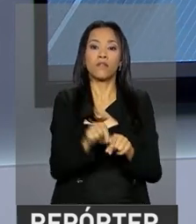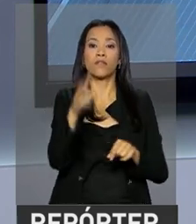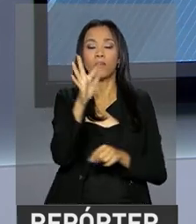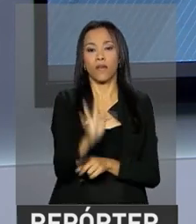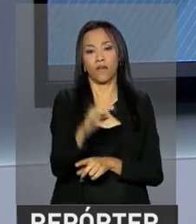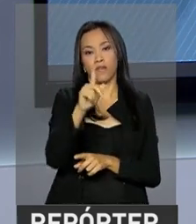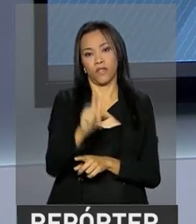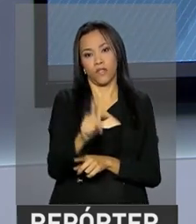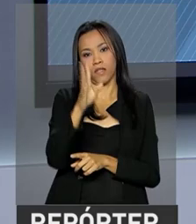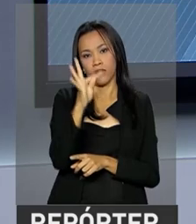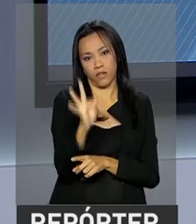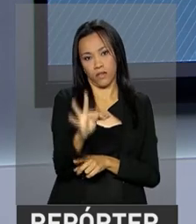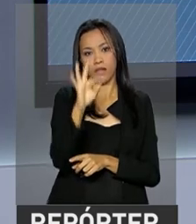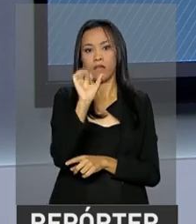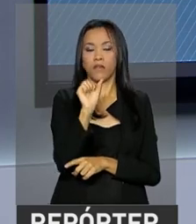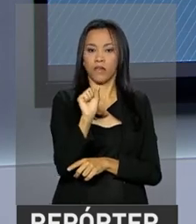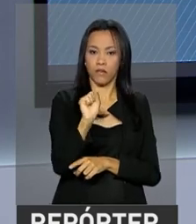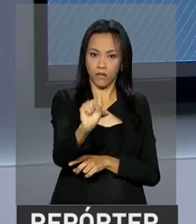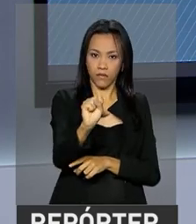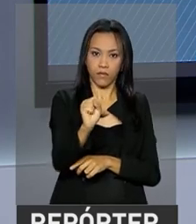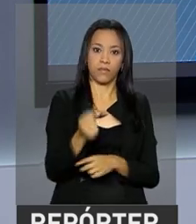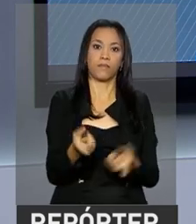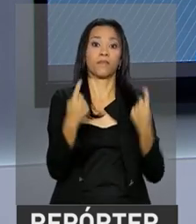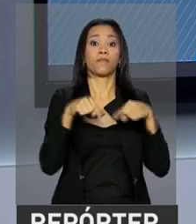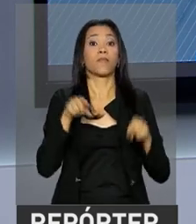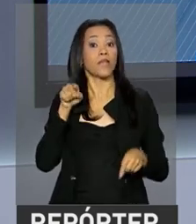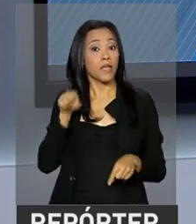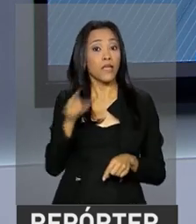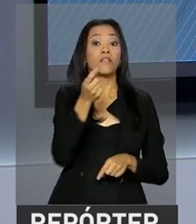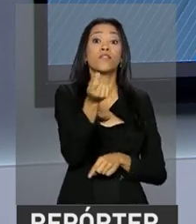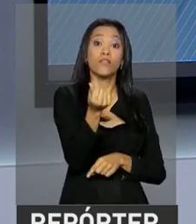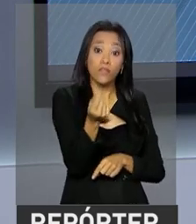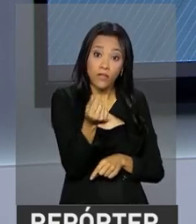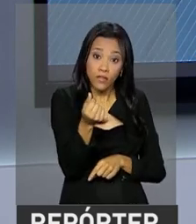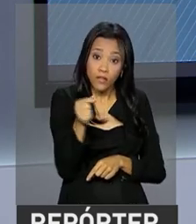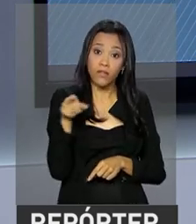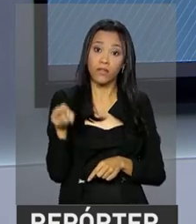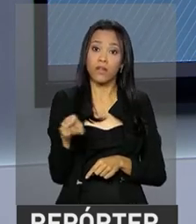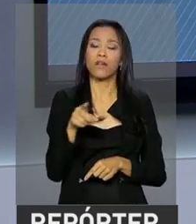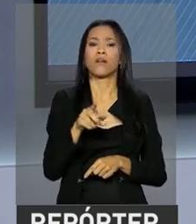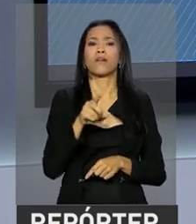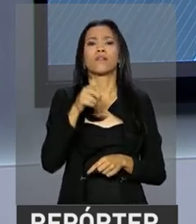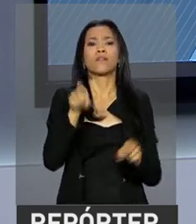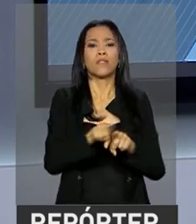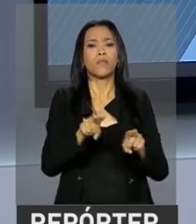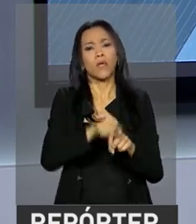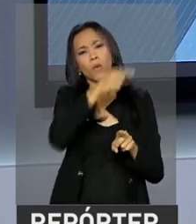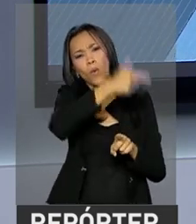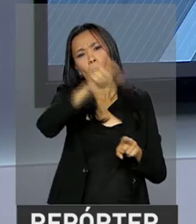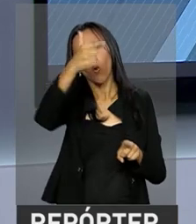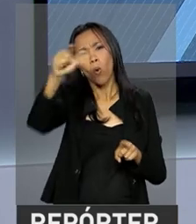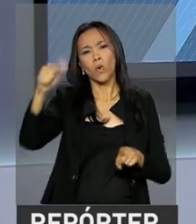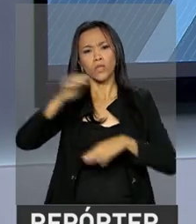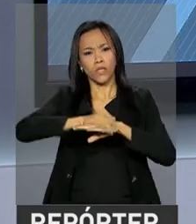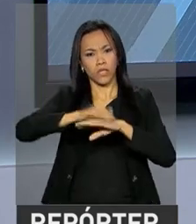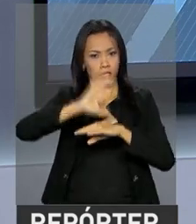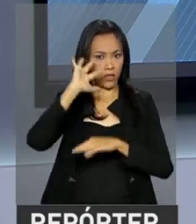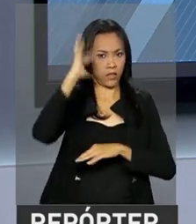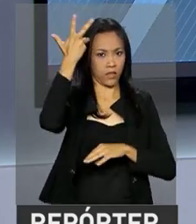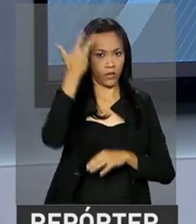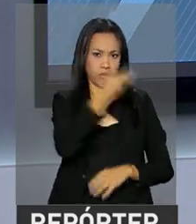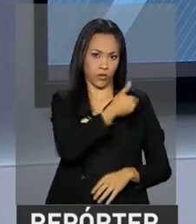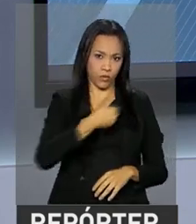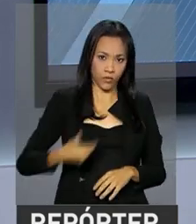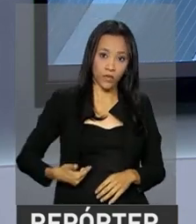de Garantia do de Tempo de Serviço, UFGTS. E esse dinheiro extra junto com outras decisões adotadas